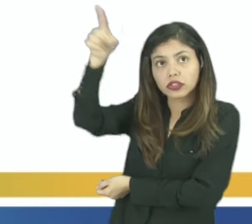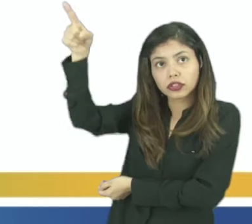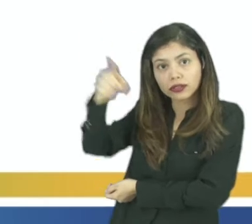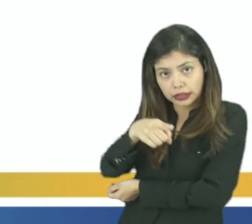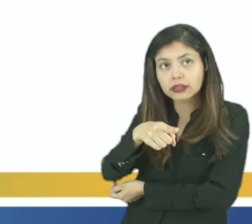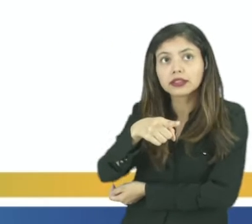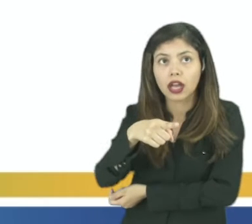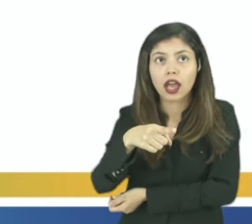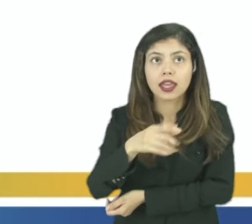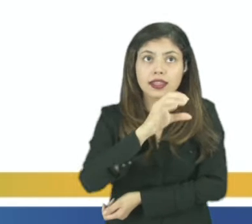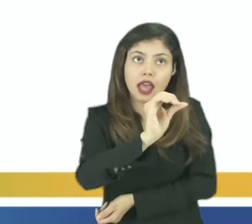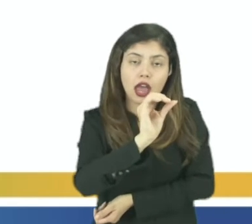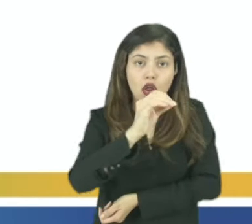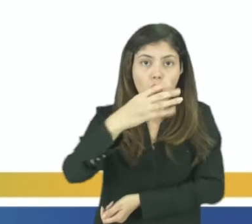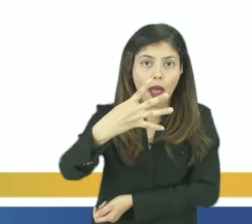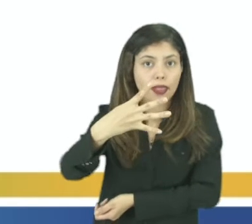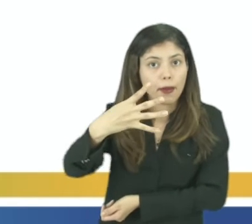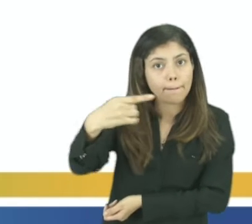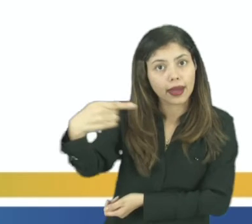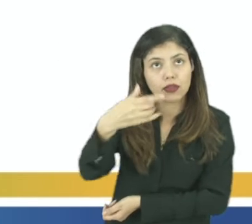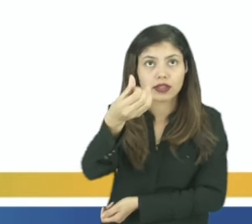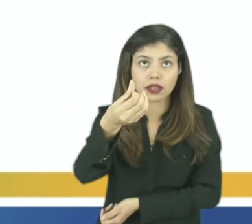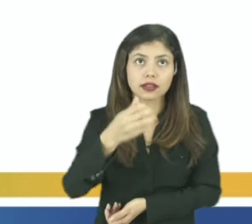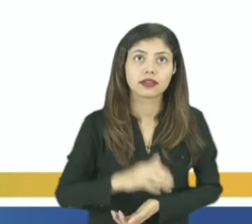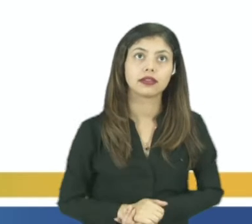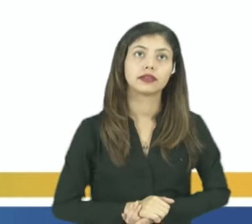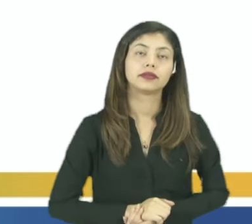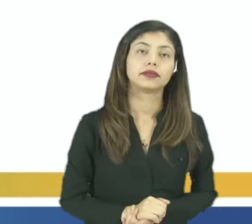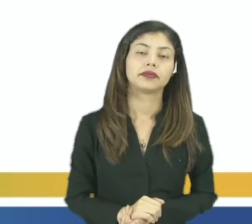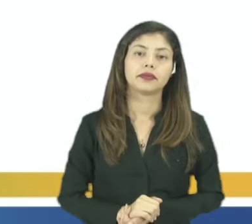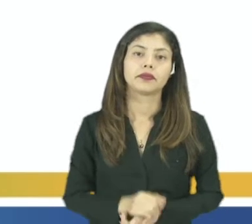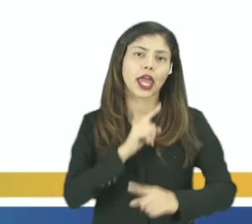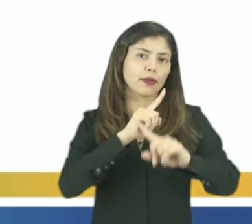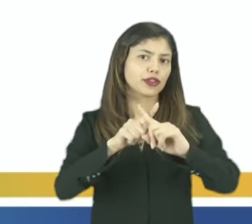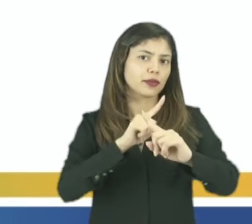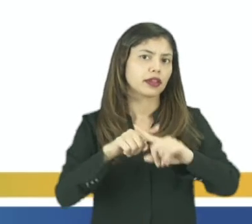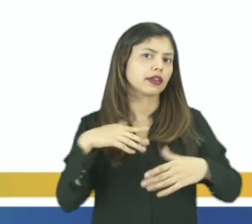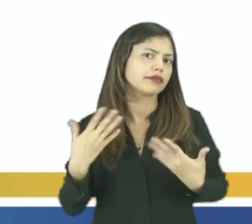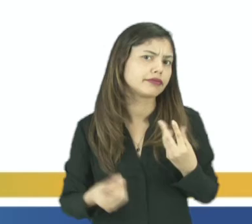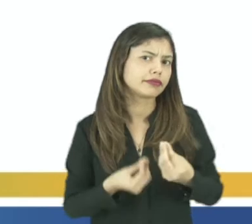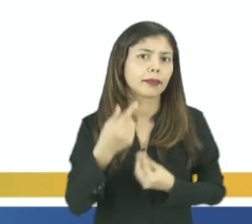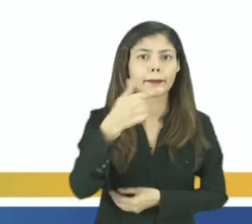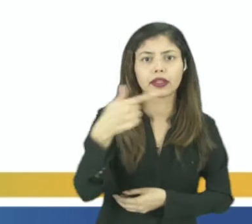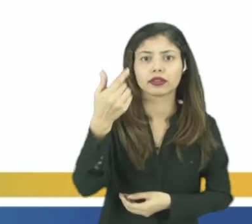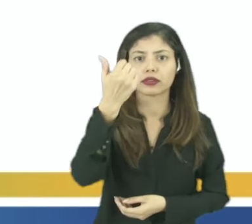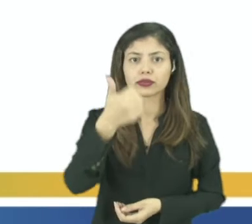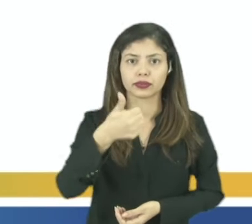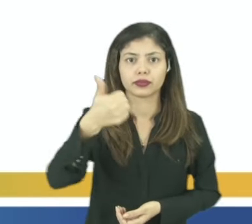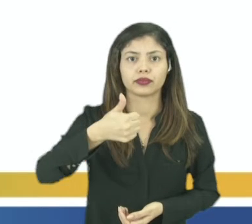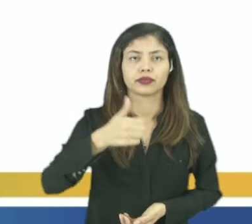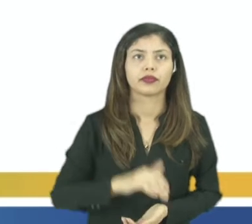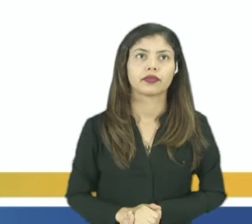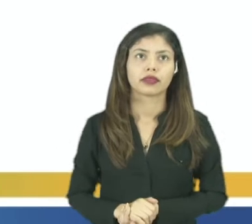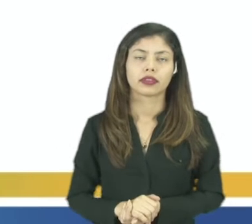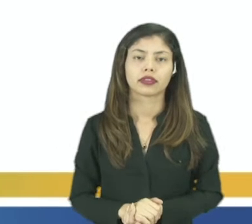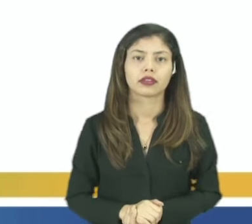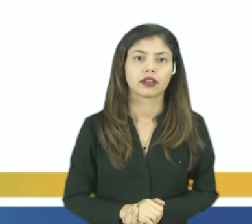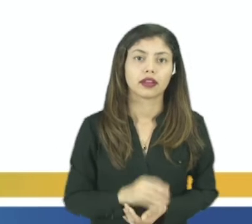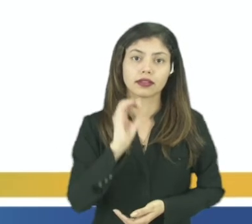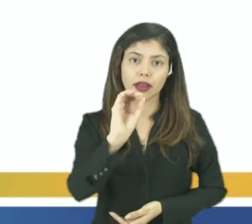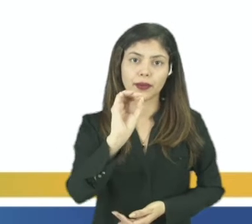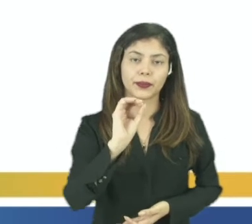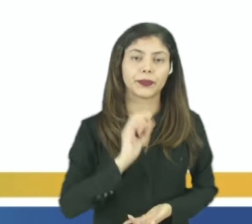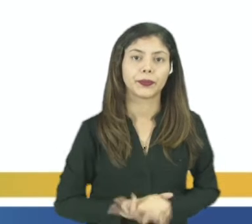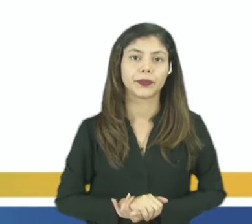0, 4 e menos 6. E o resultado multiplica-se por menos 1, e aí nós teremos o resultado